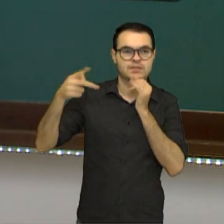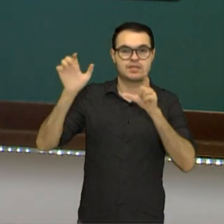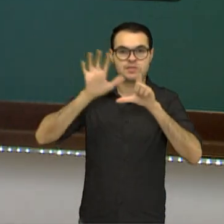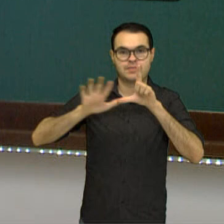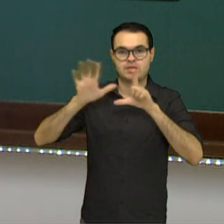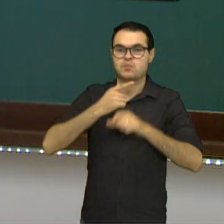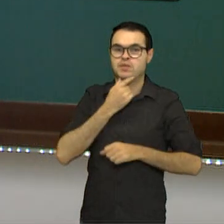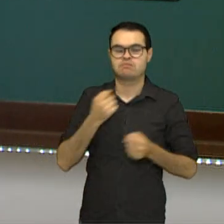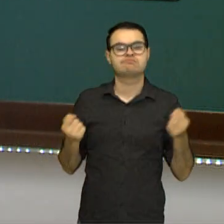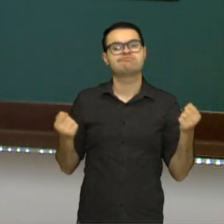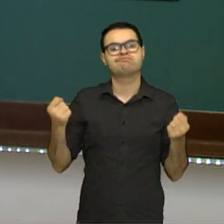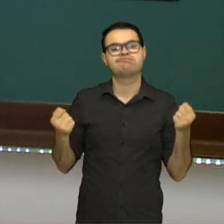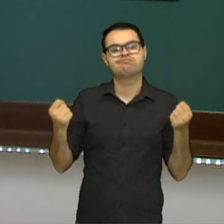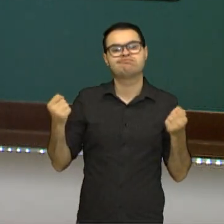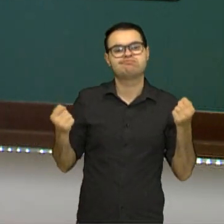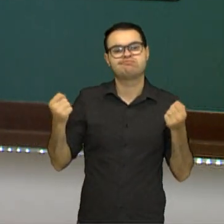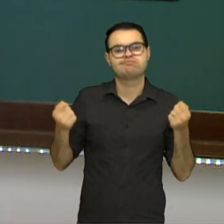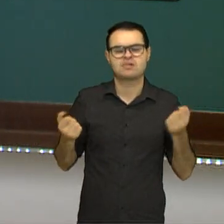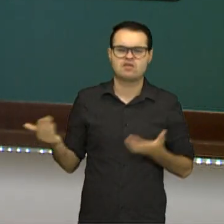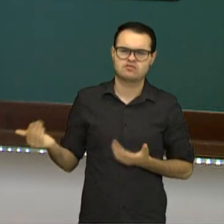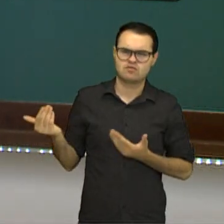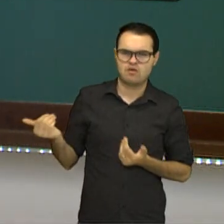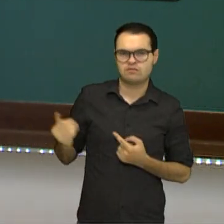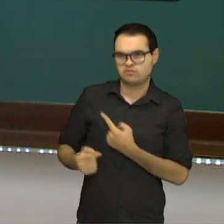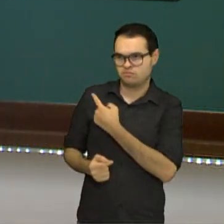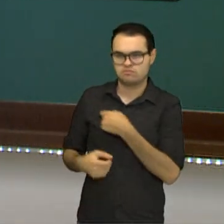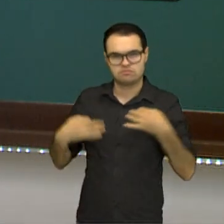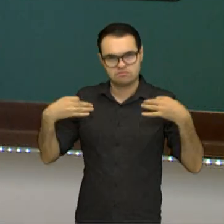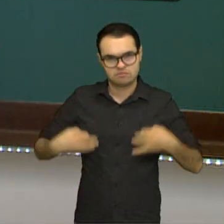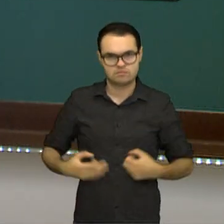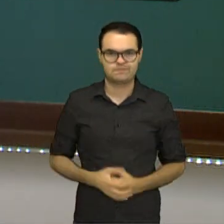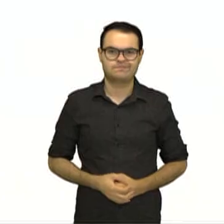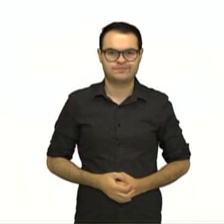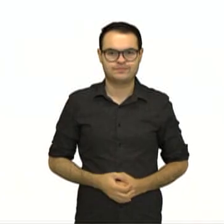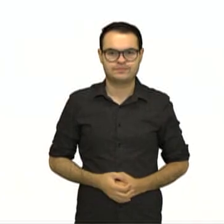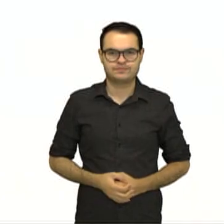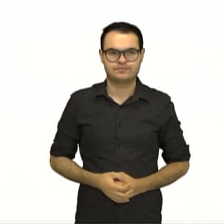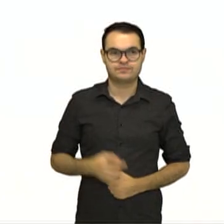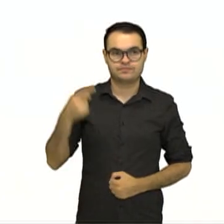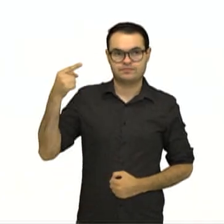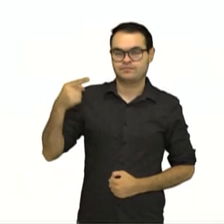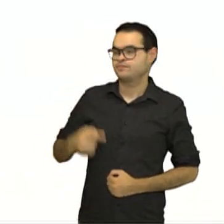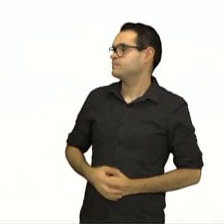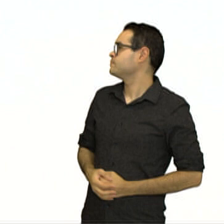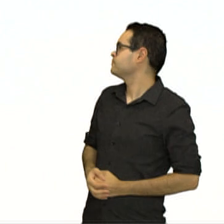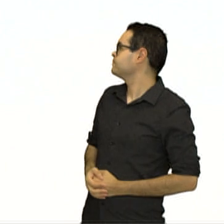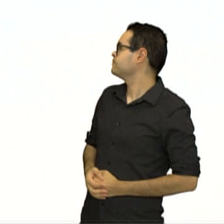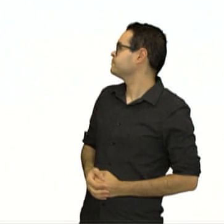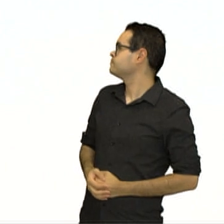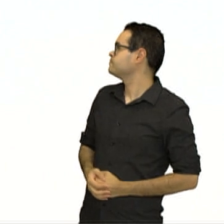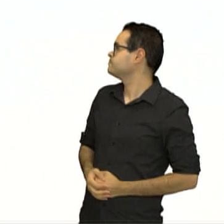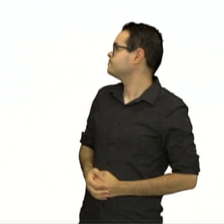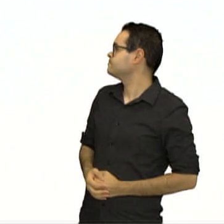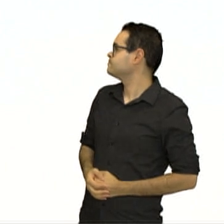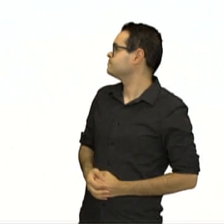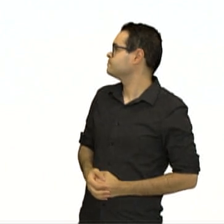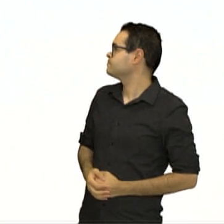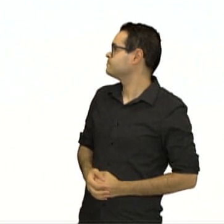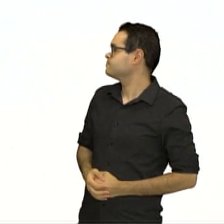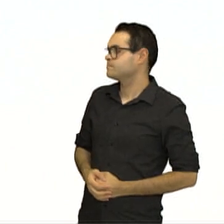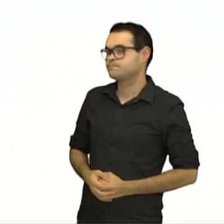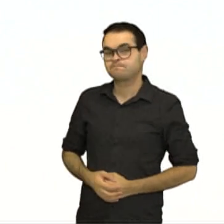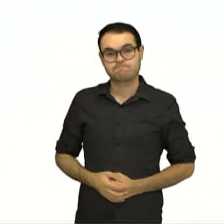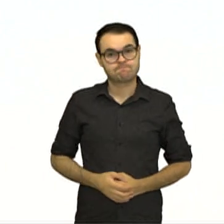imagem de um menino dirigindo, dá para ver que ele é jovem, correto? In the USA, you must be 16 years old to